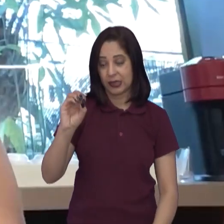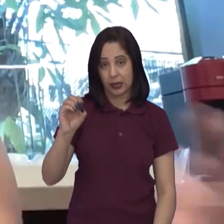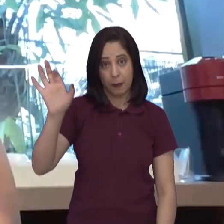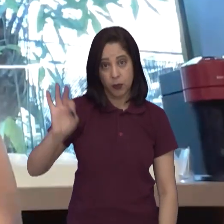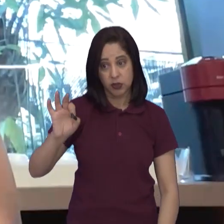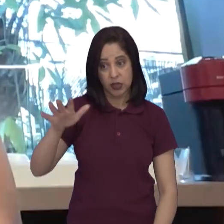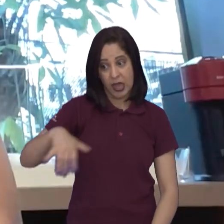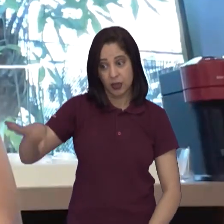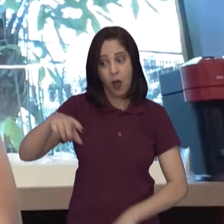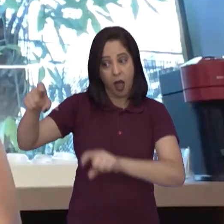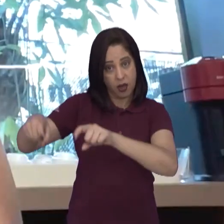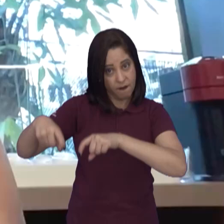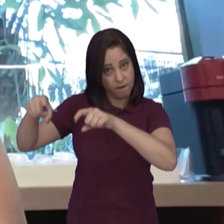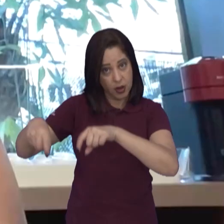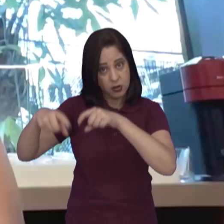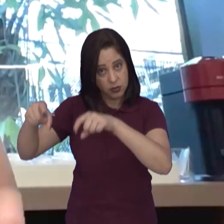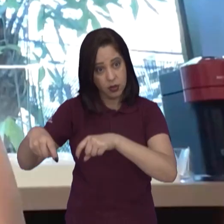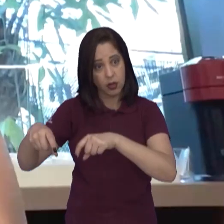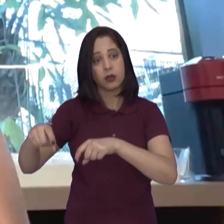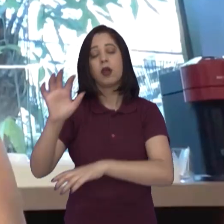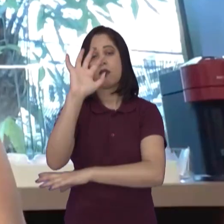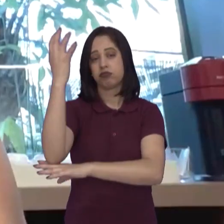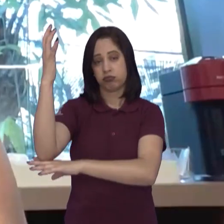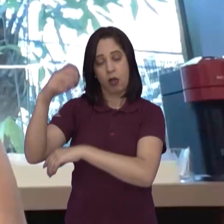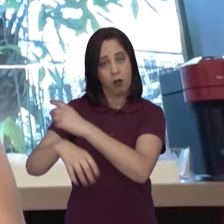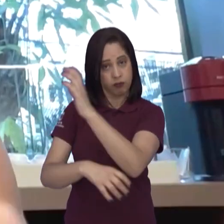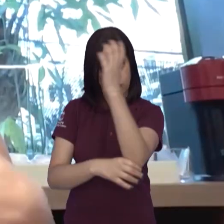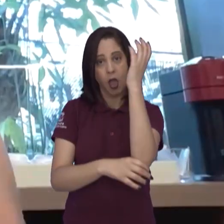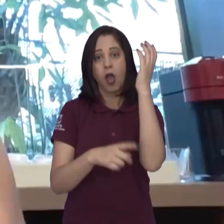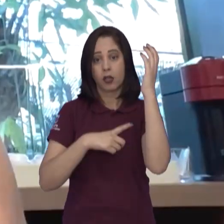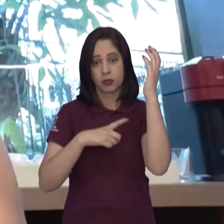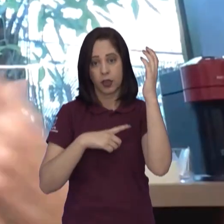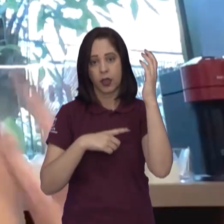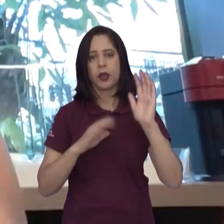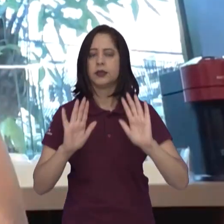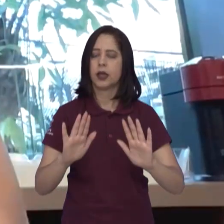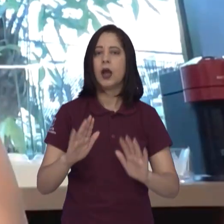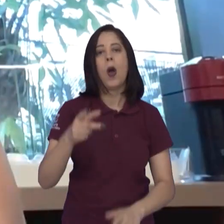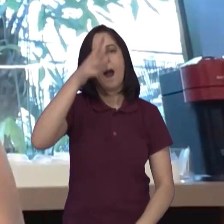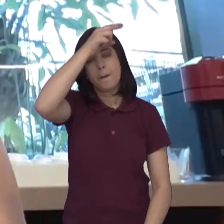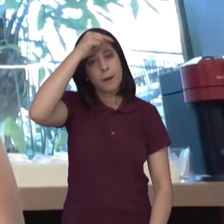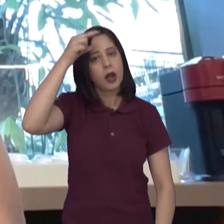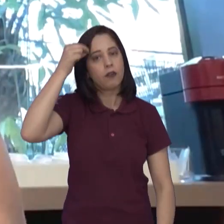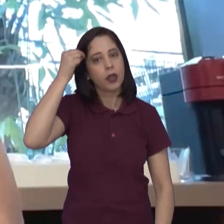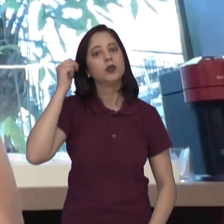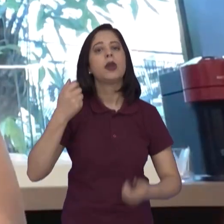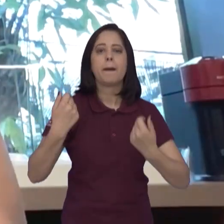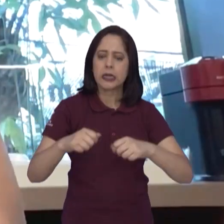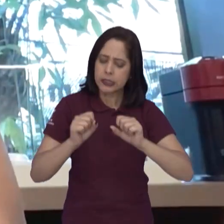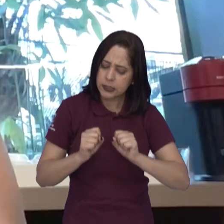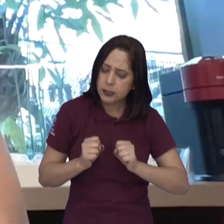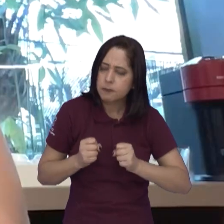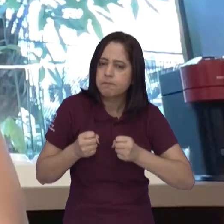a gente tem inúmeras possibilidades. Então, eu acredito que o governo, as prefeituras estejam trabalhando, né,